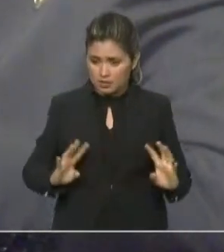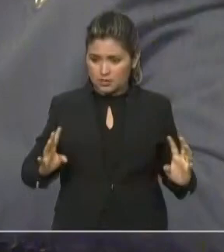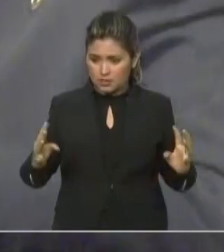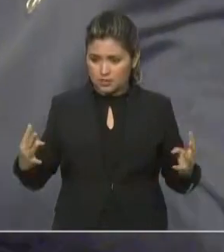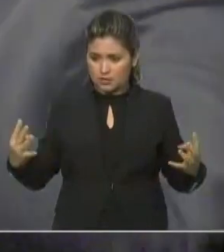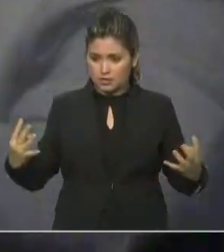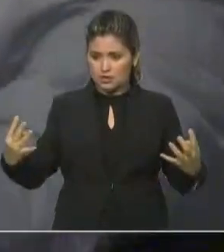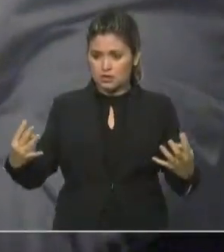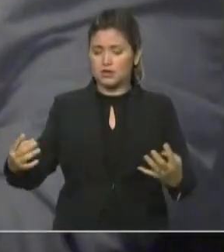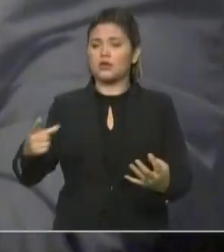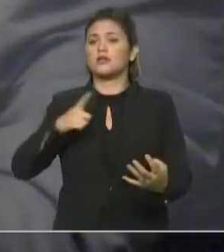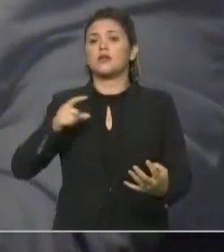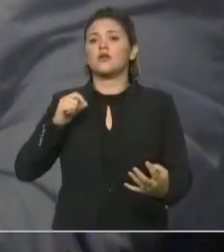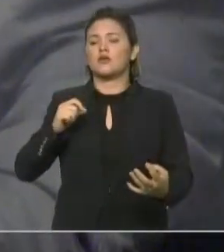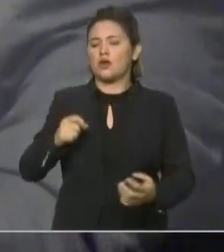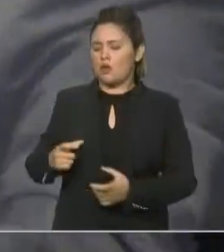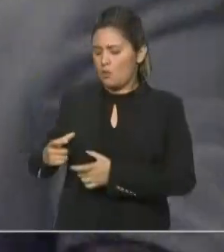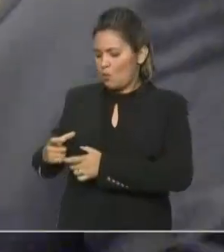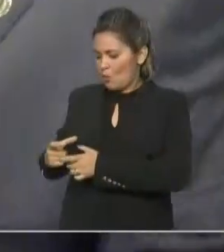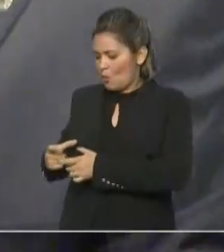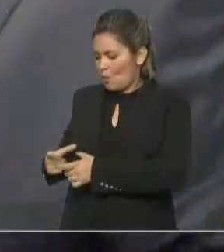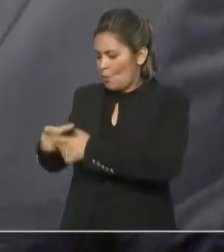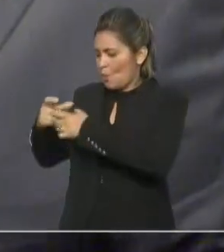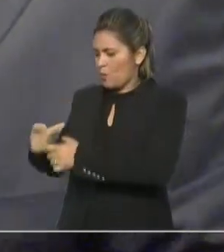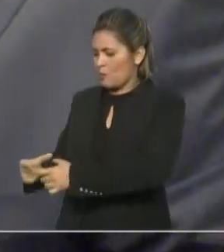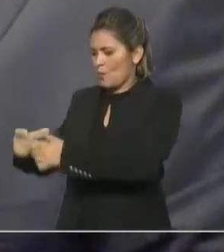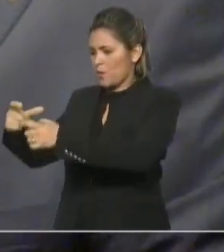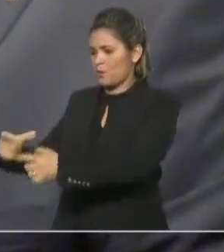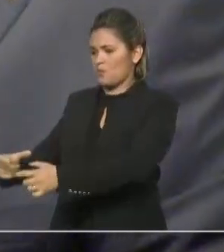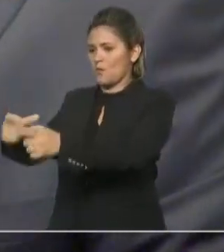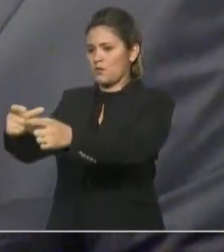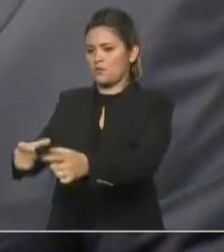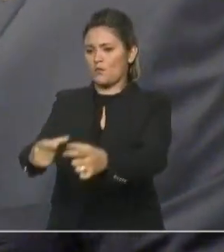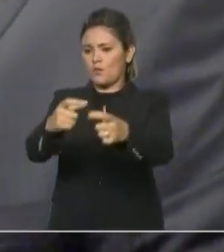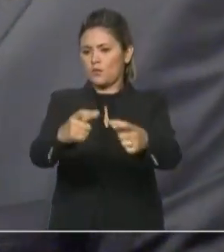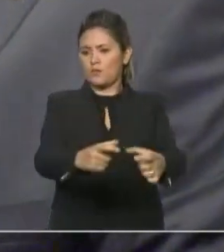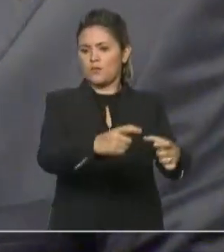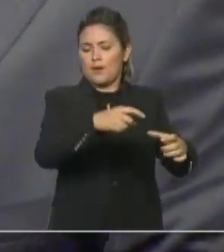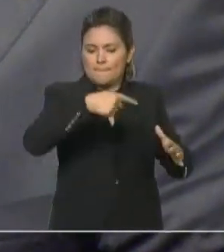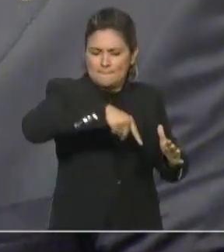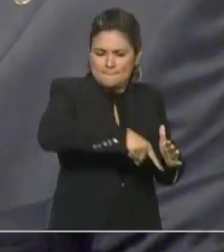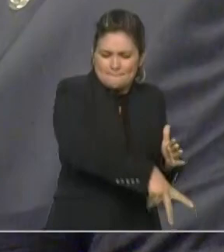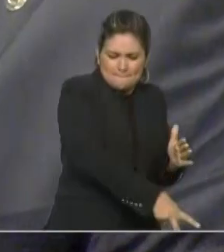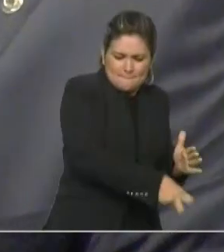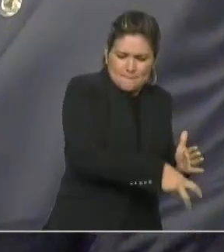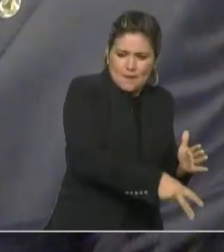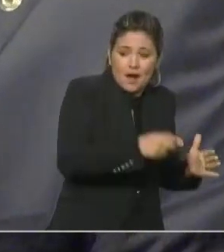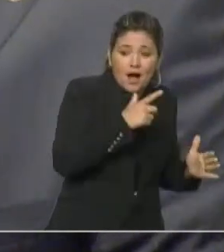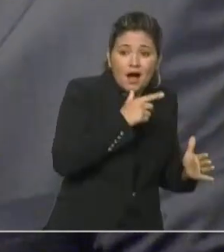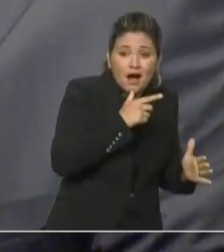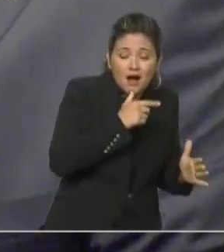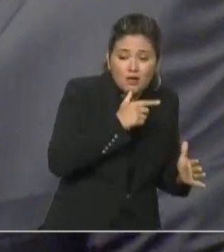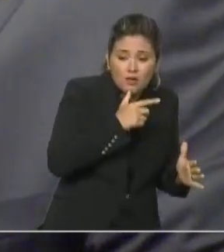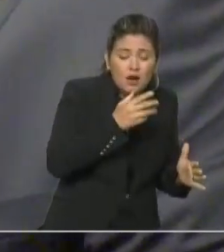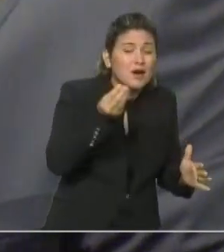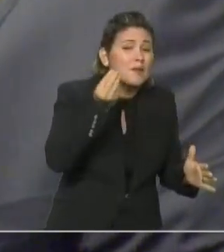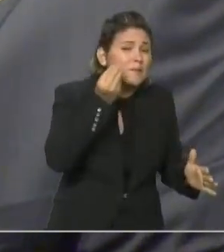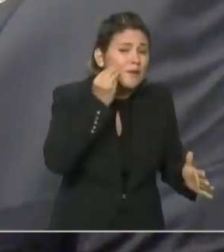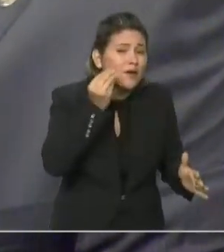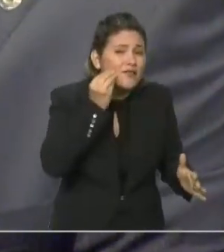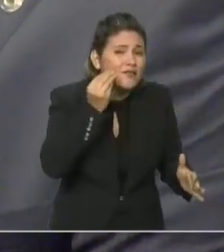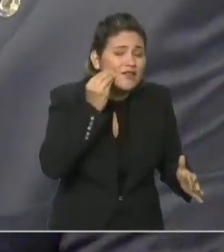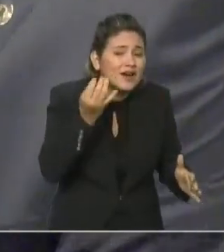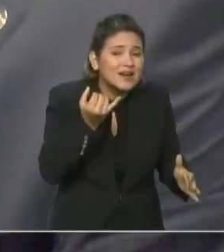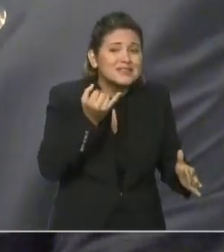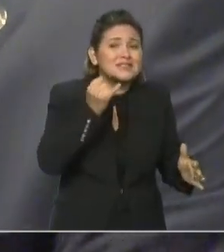apenas a coleta da água, para saber se de algum modo está passando esse rejeito pela membrana e